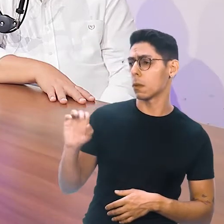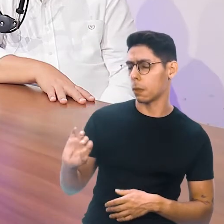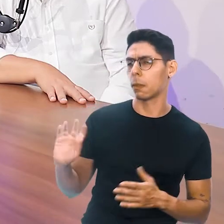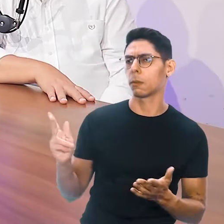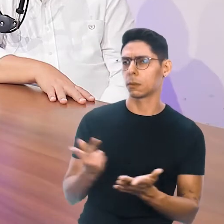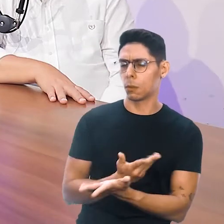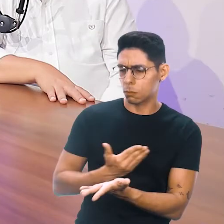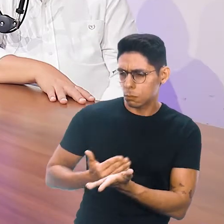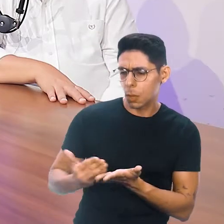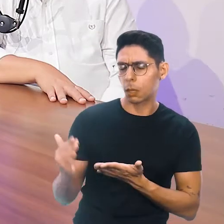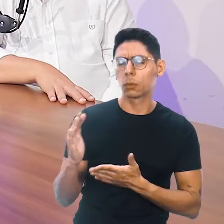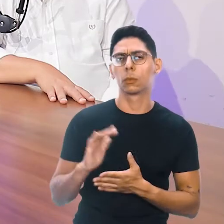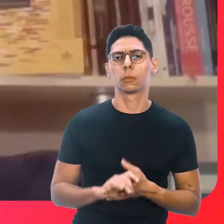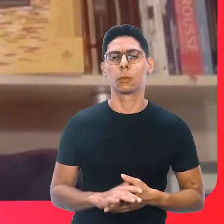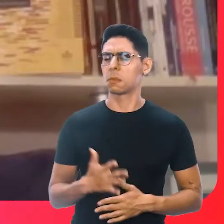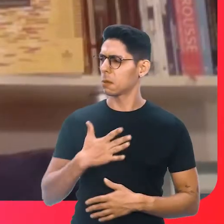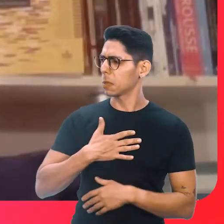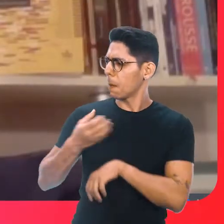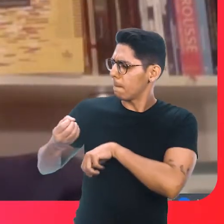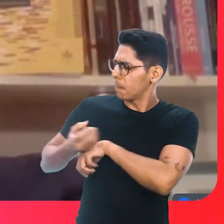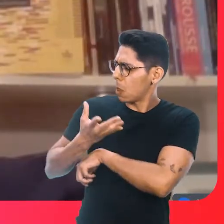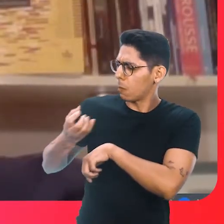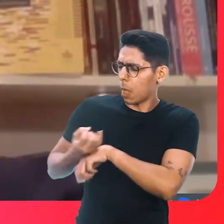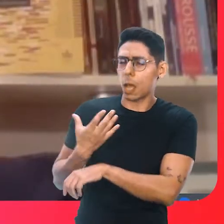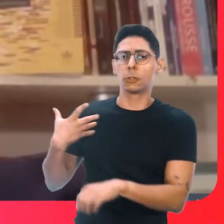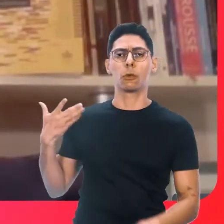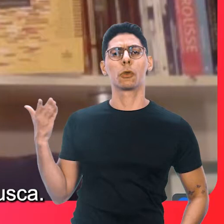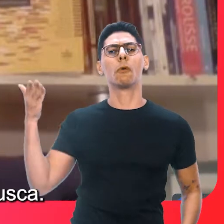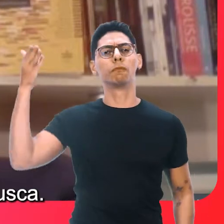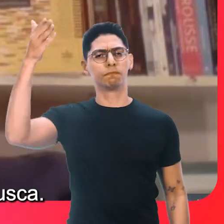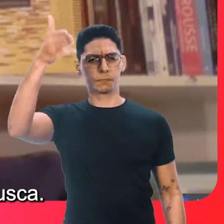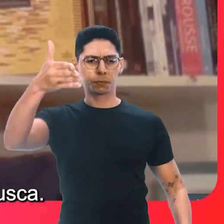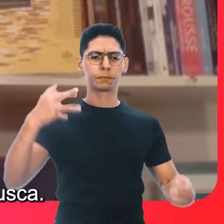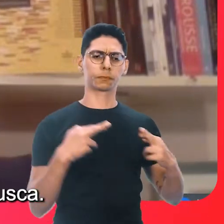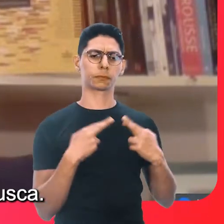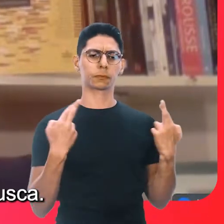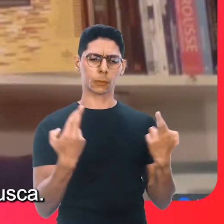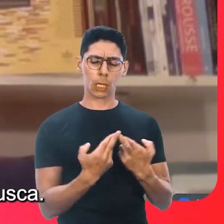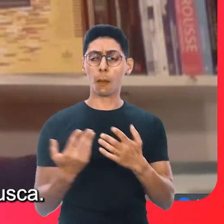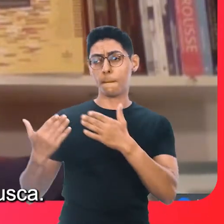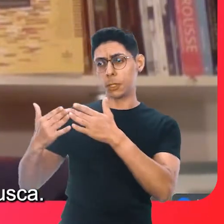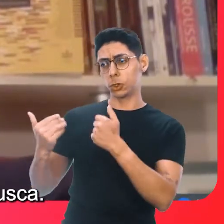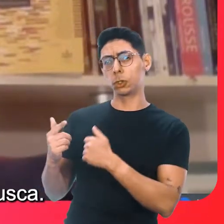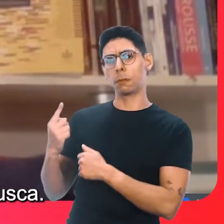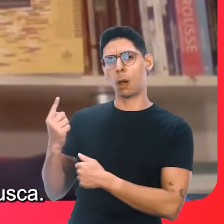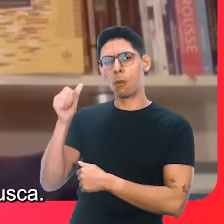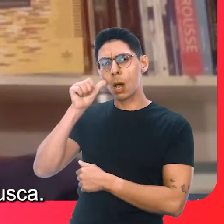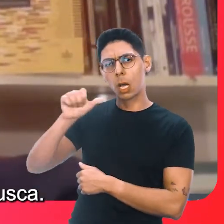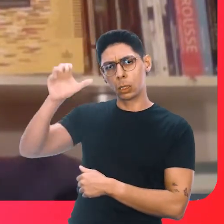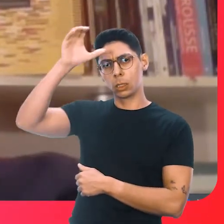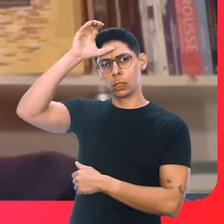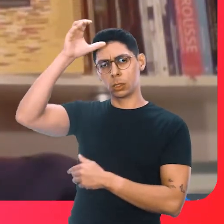foi uma novidade para mim, né? E eu fui a essa reunião. Eu pedi para uma tia me levar, né? Ela tinha um Fusca.